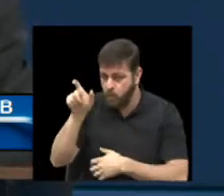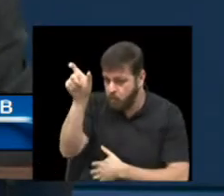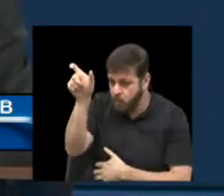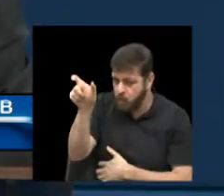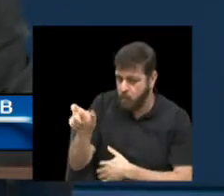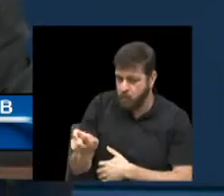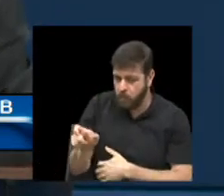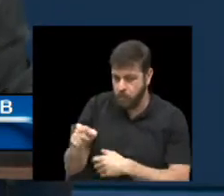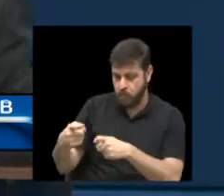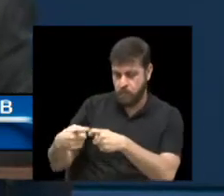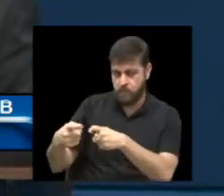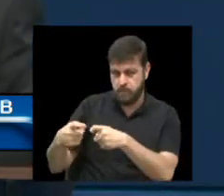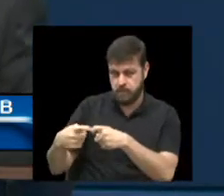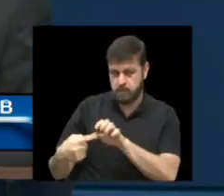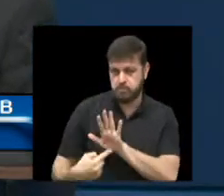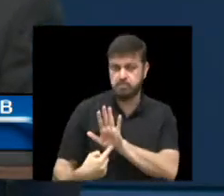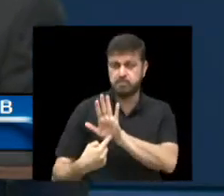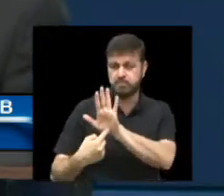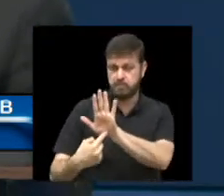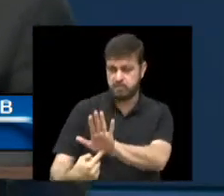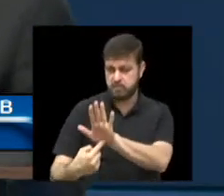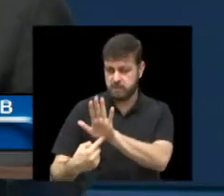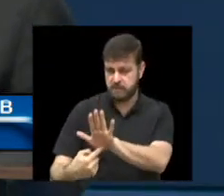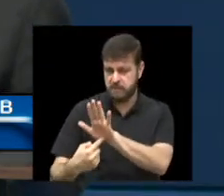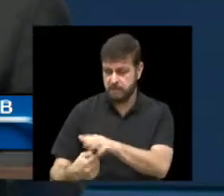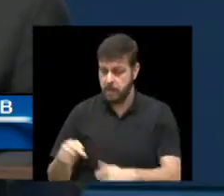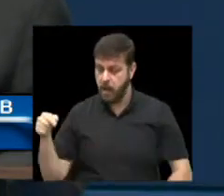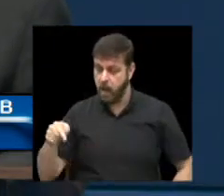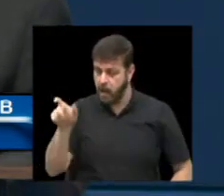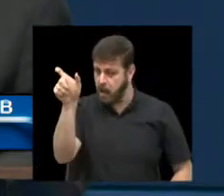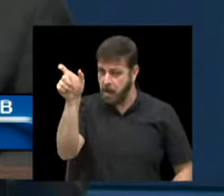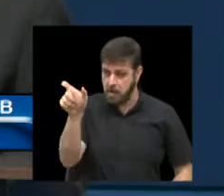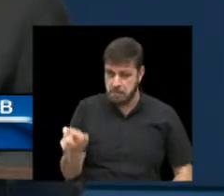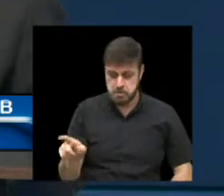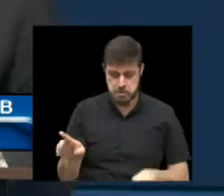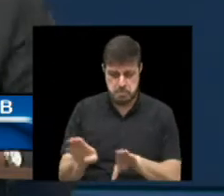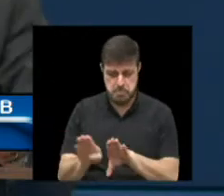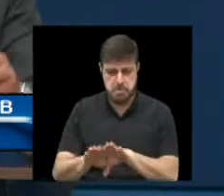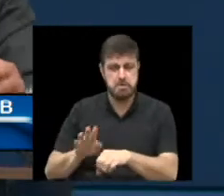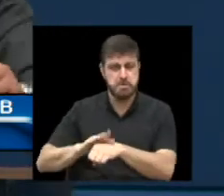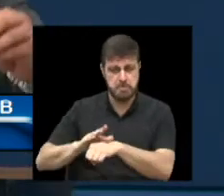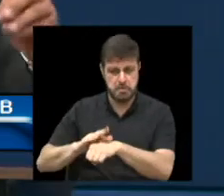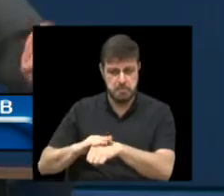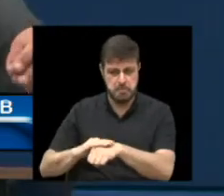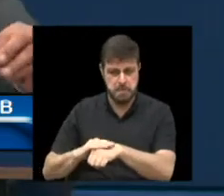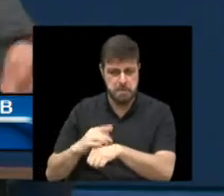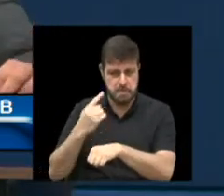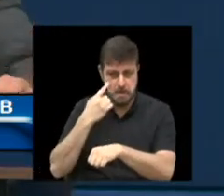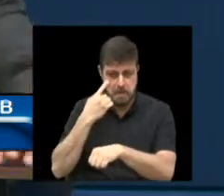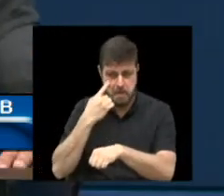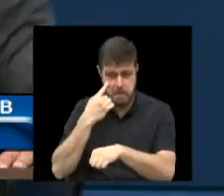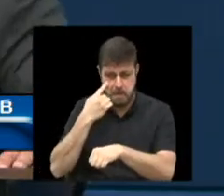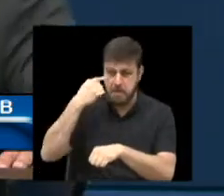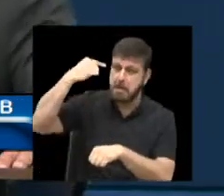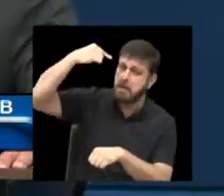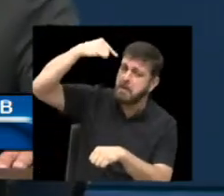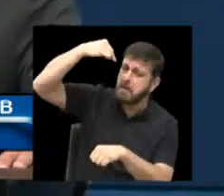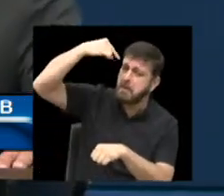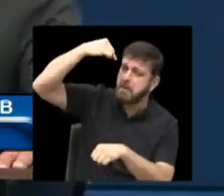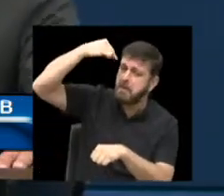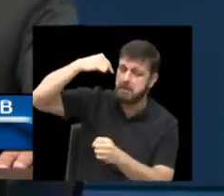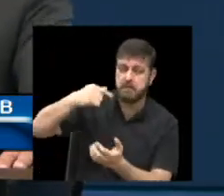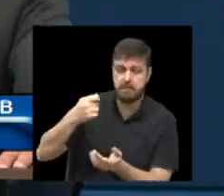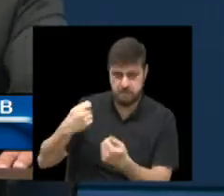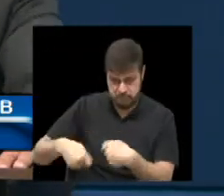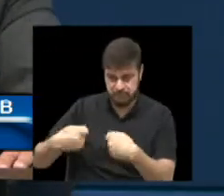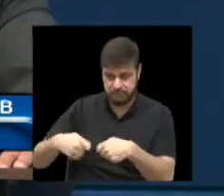Ele apresentava, indicava que aquele paciente estava com glaucoma e recomendava colírio. O